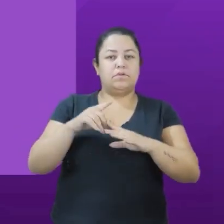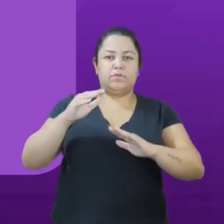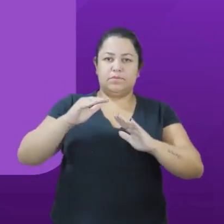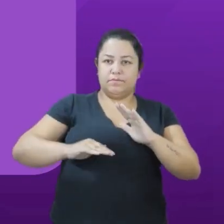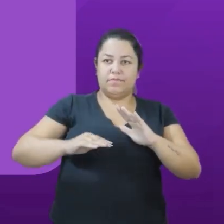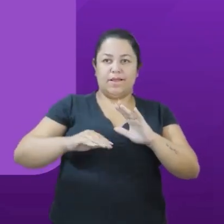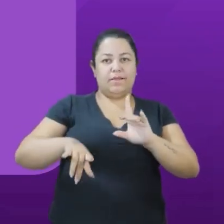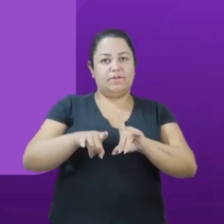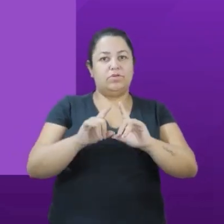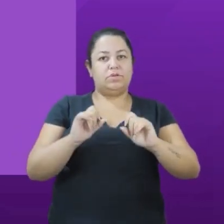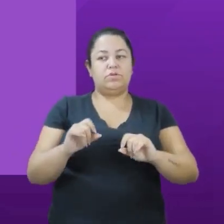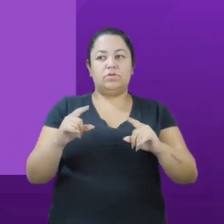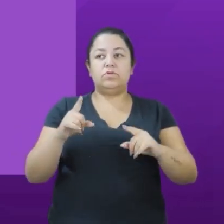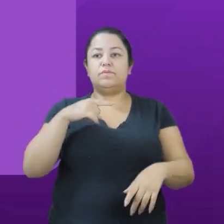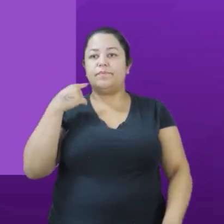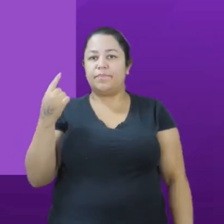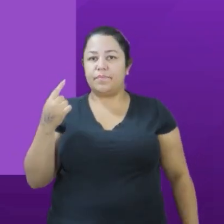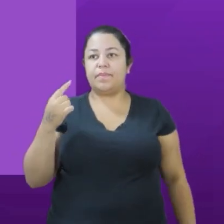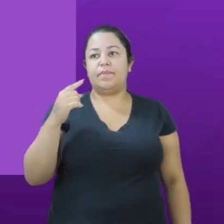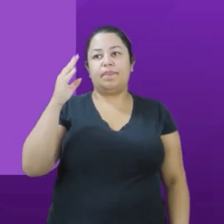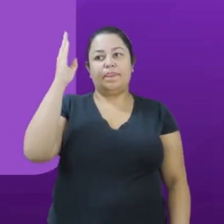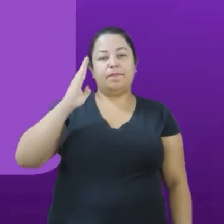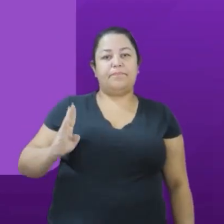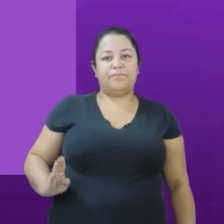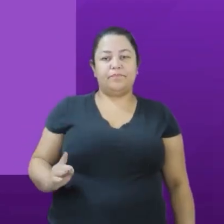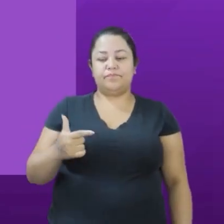Brasil. Uma queda de